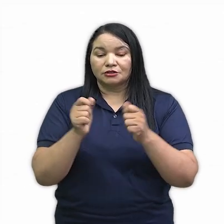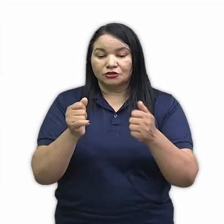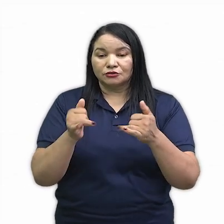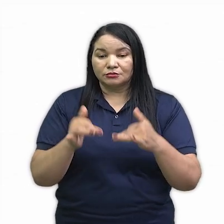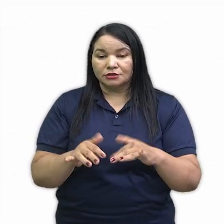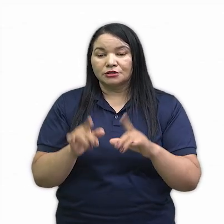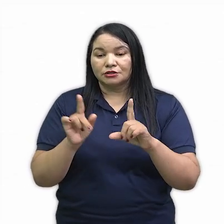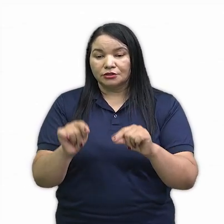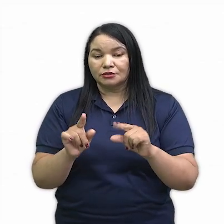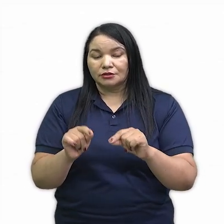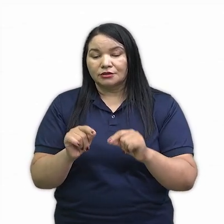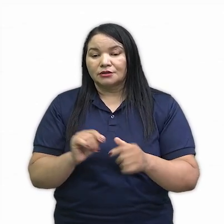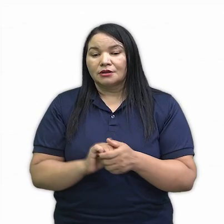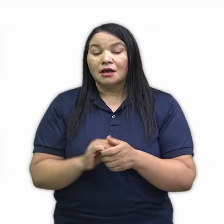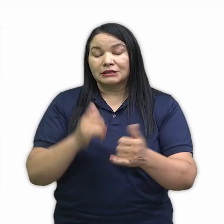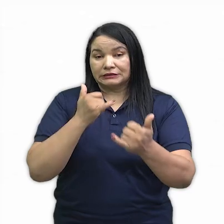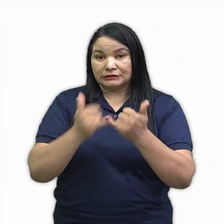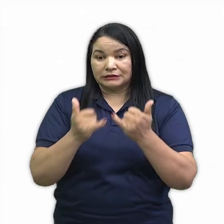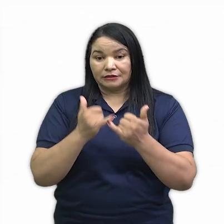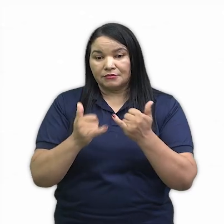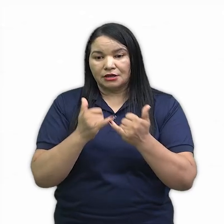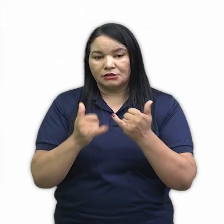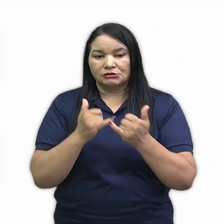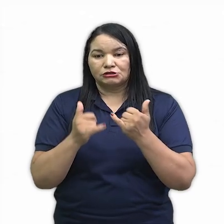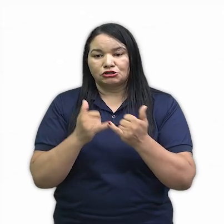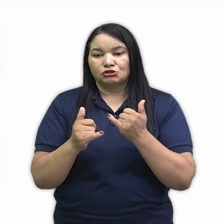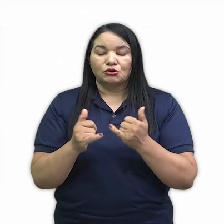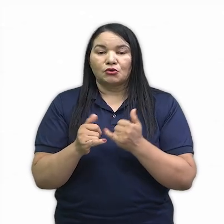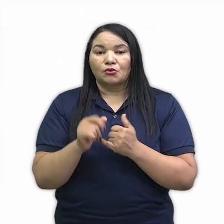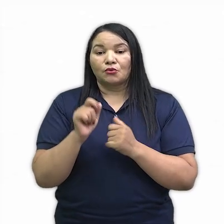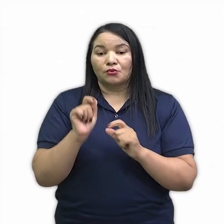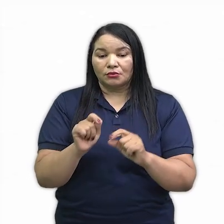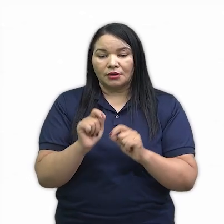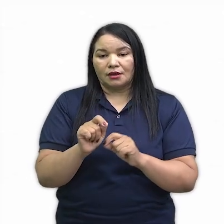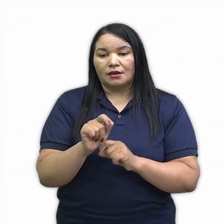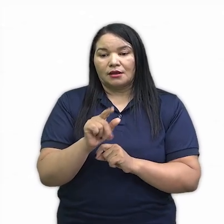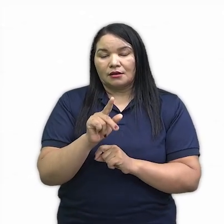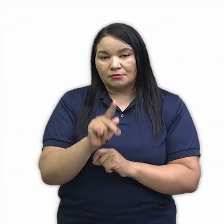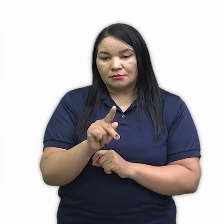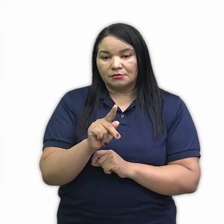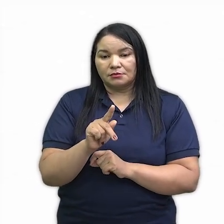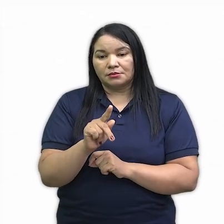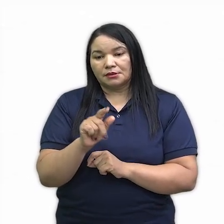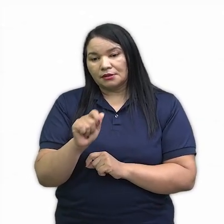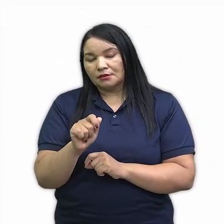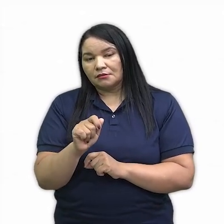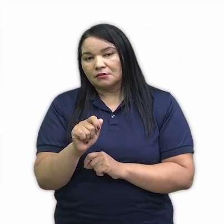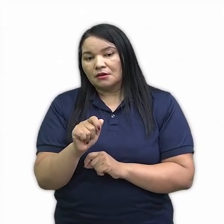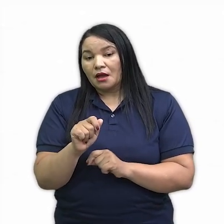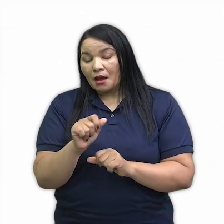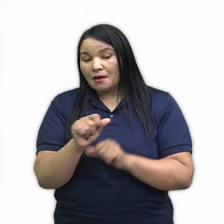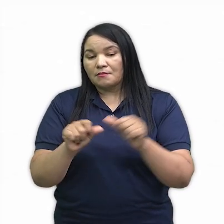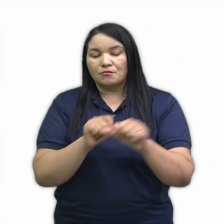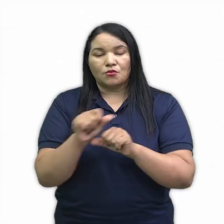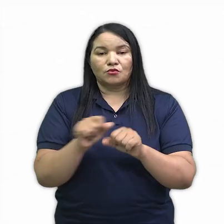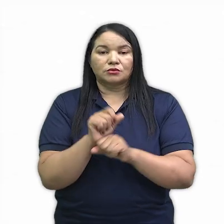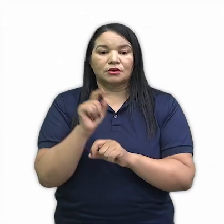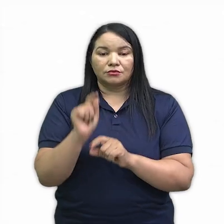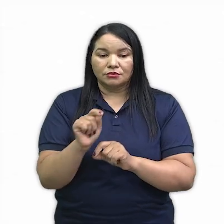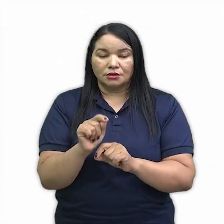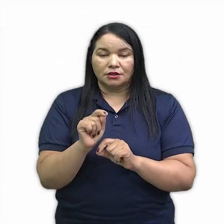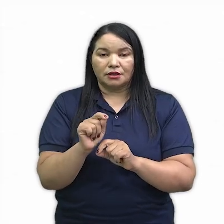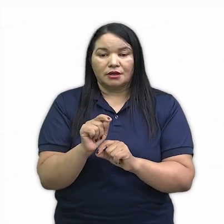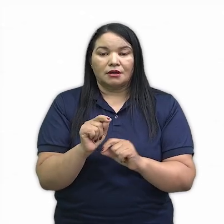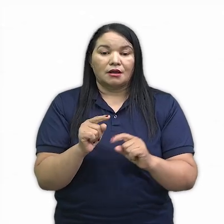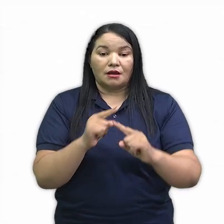Falamos que ele é bem parecido com a progressão geométrica, o que muda aí é o fator multiplicativo, né?